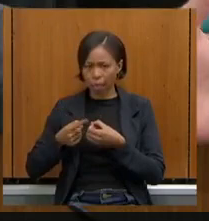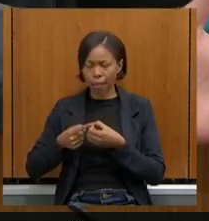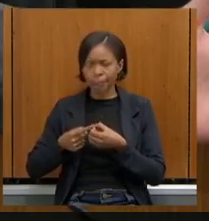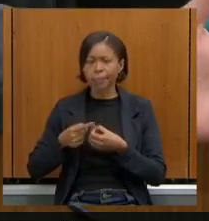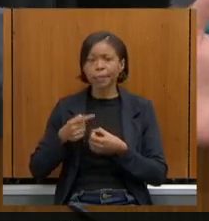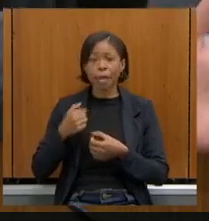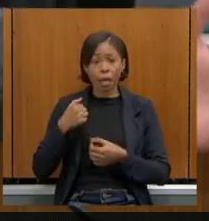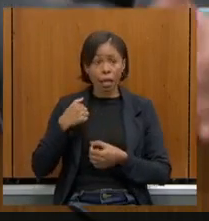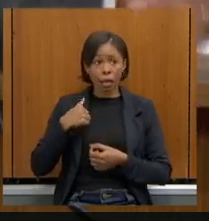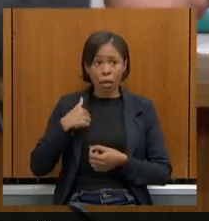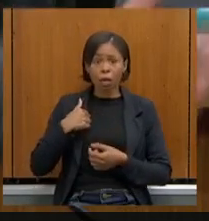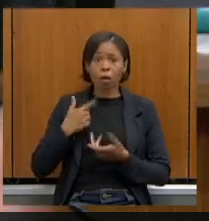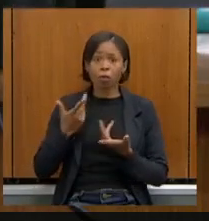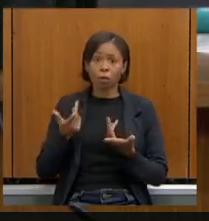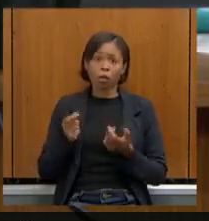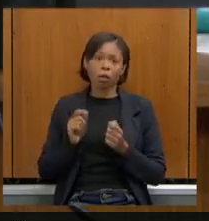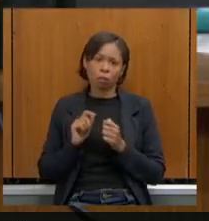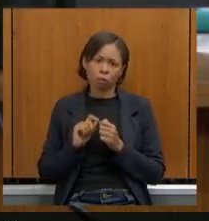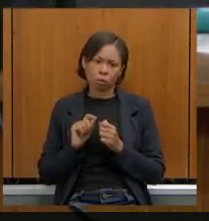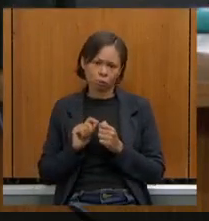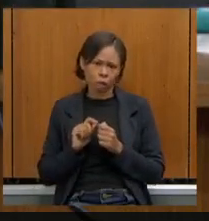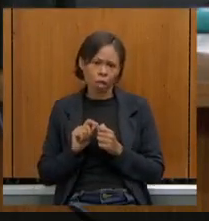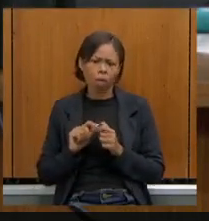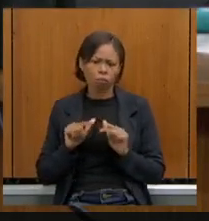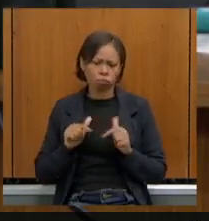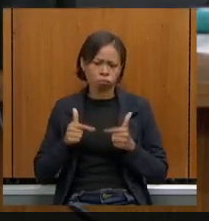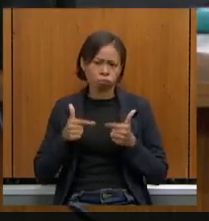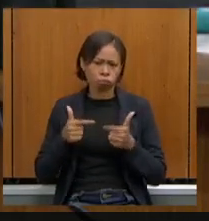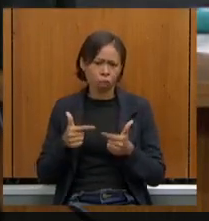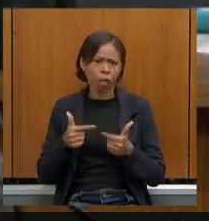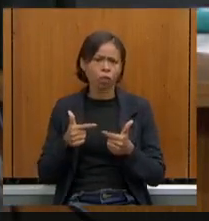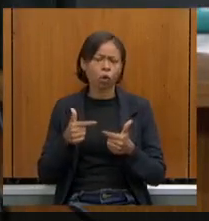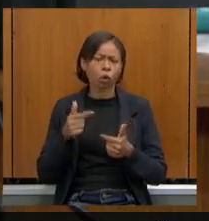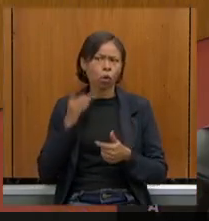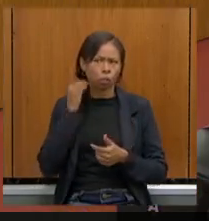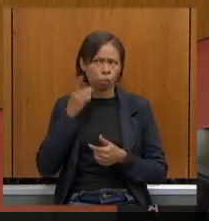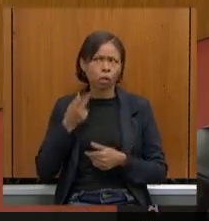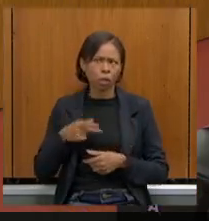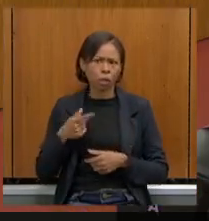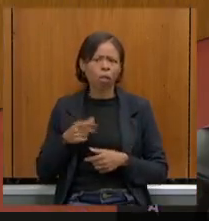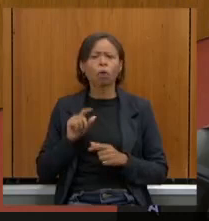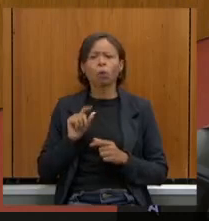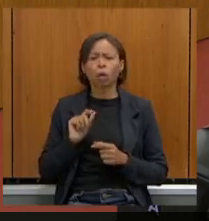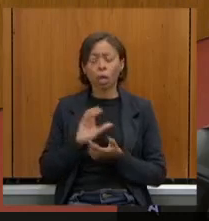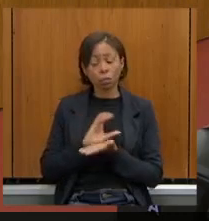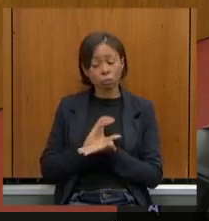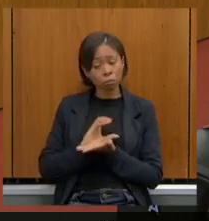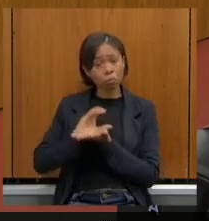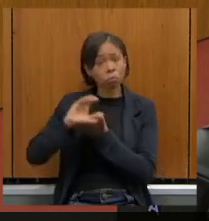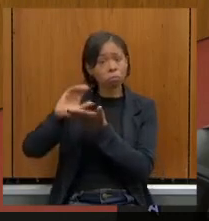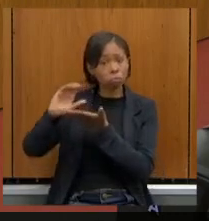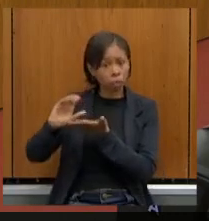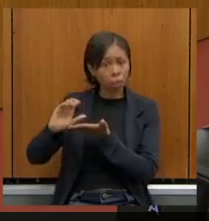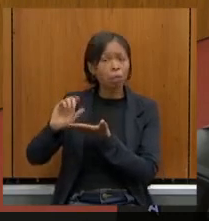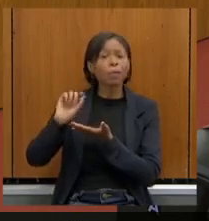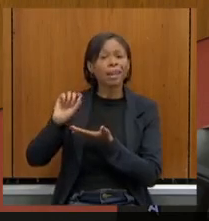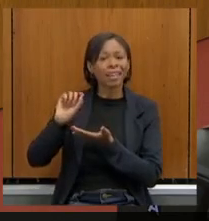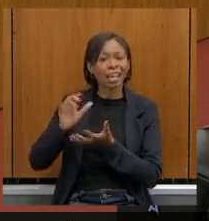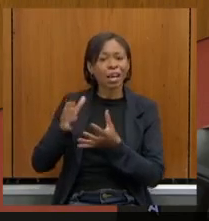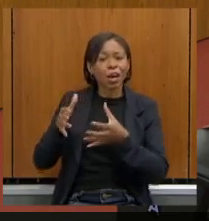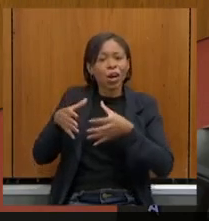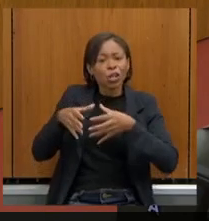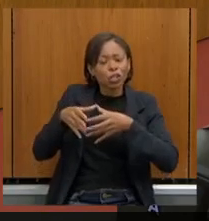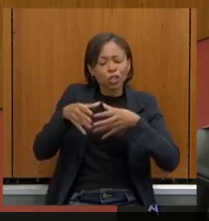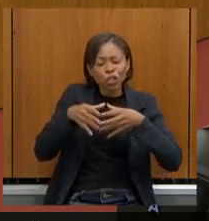Bosco tem feito isso, os deputados aqui sensíveis à cultura têm feito isso, mandado recursos para as nossas bandas musicais